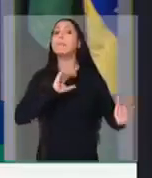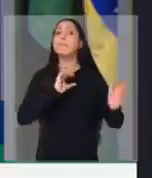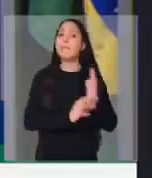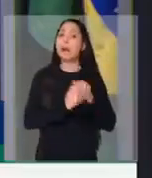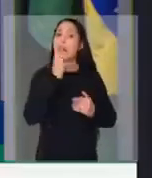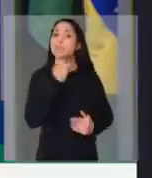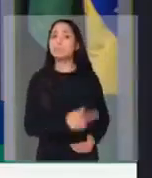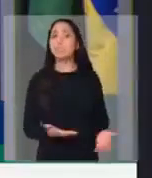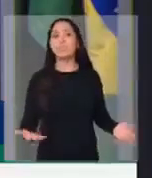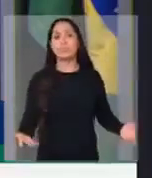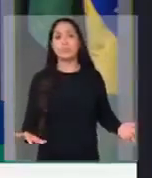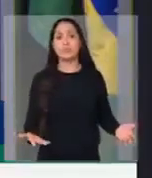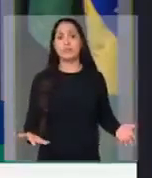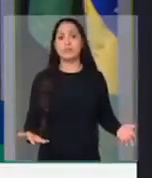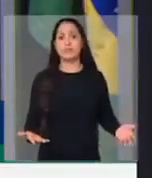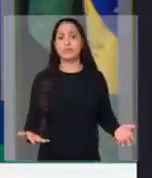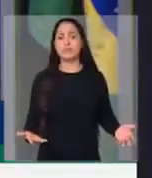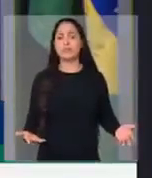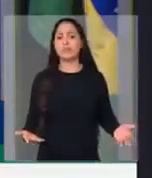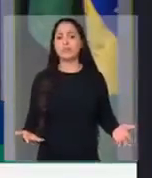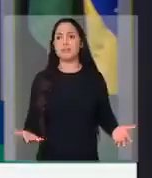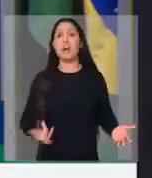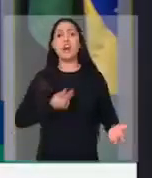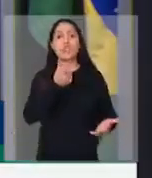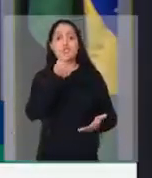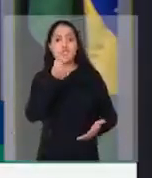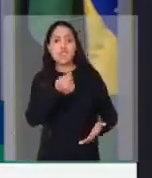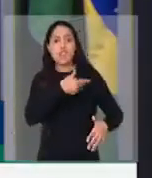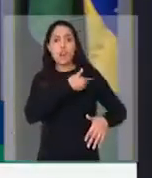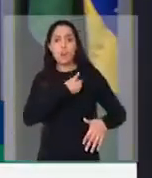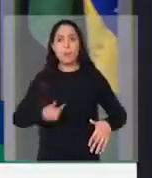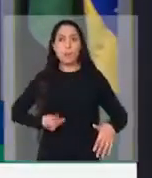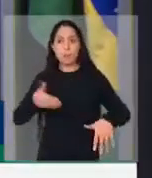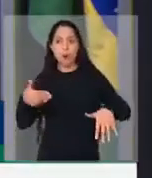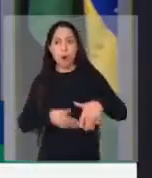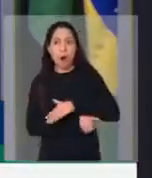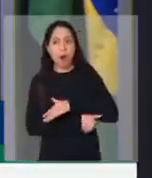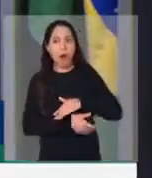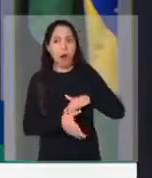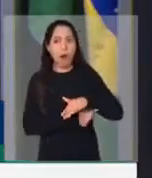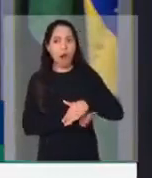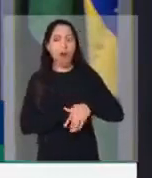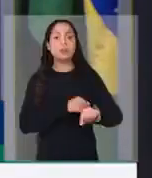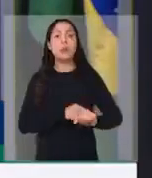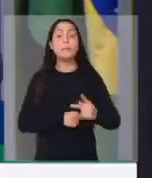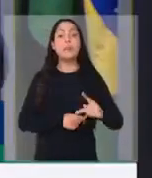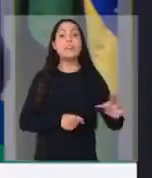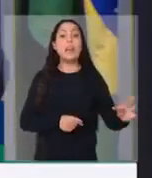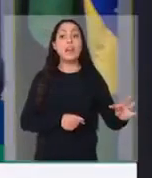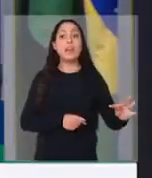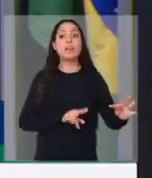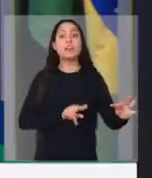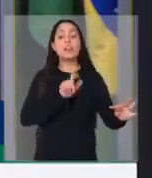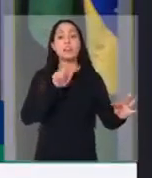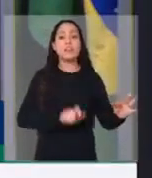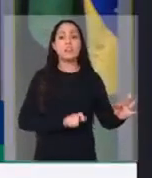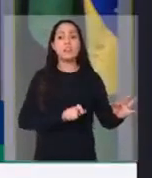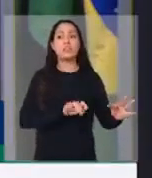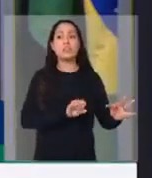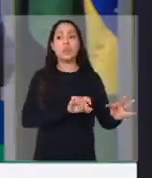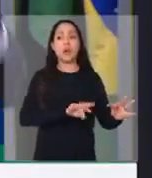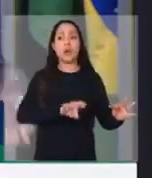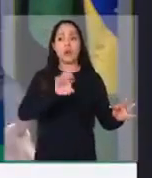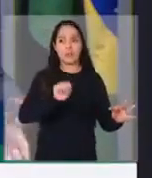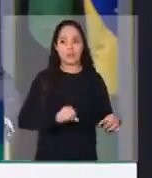2005 compra de votos com dinheiro público de com ajuda do ex-tesoureiro do PT delúbio Soares a renúncia de Palocci